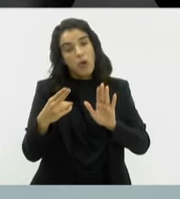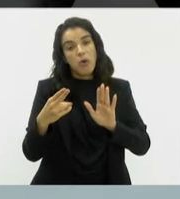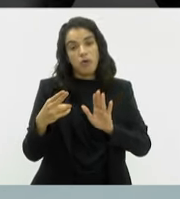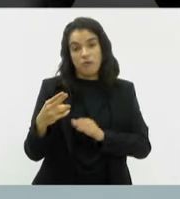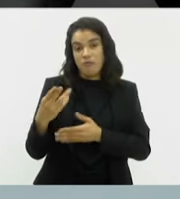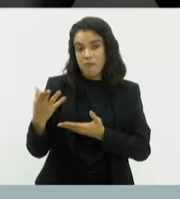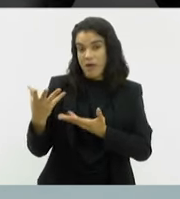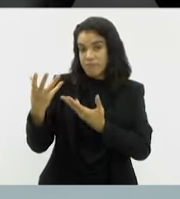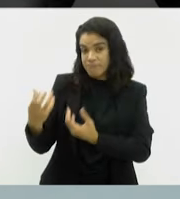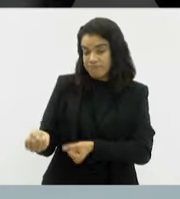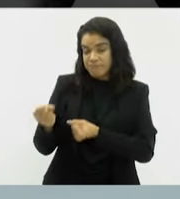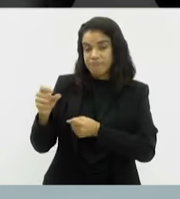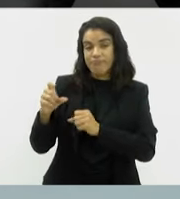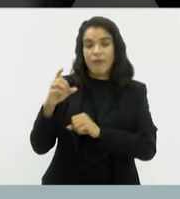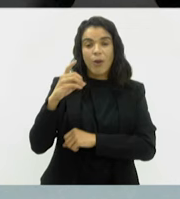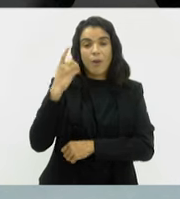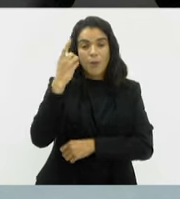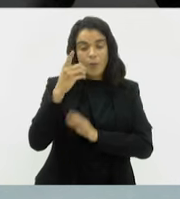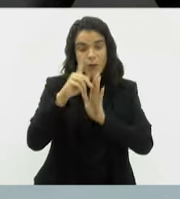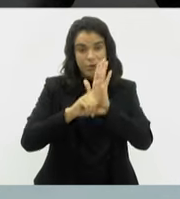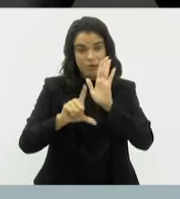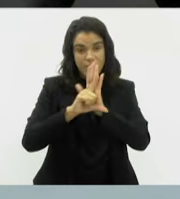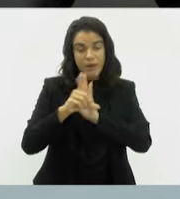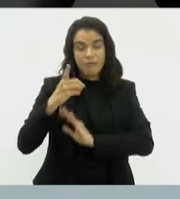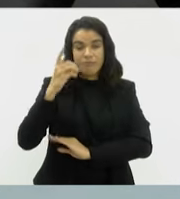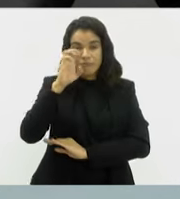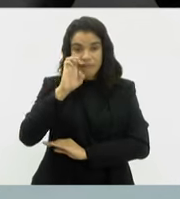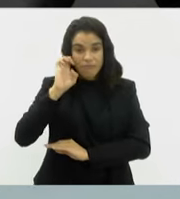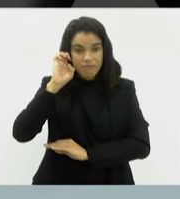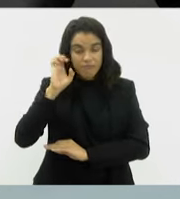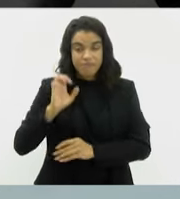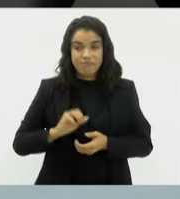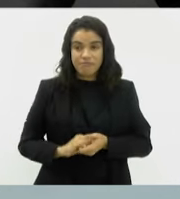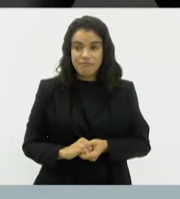lei da deputada Élica Takimoto totalmente